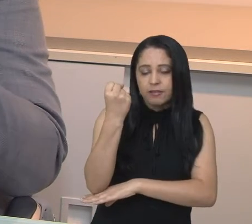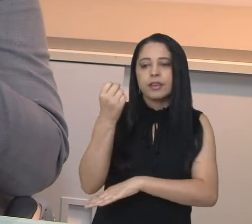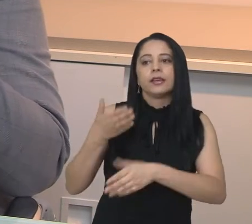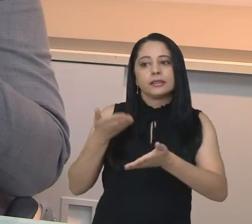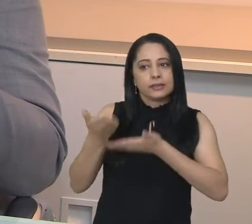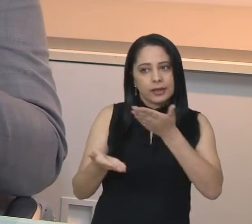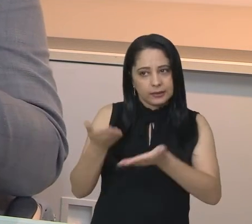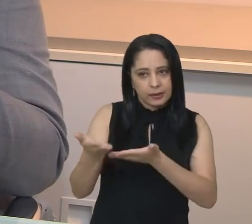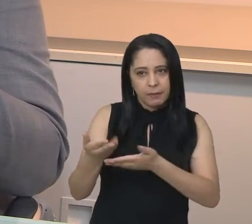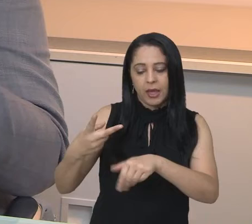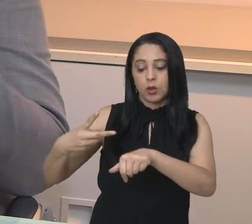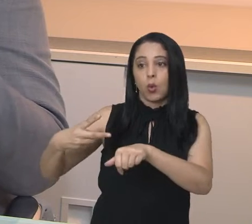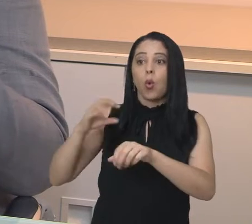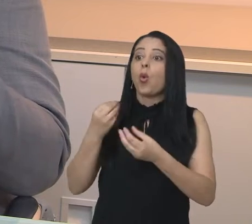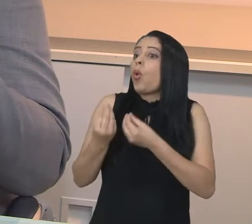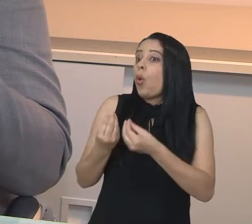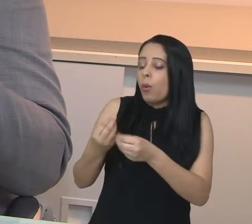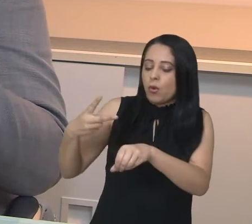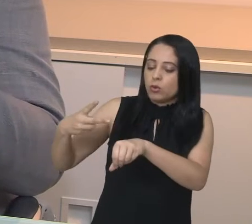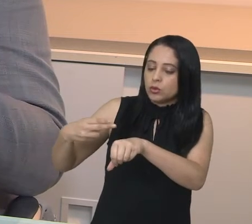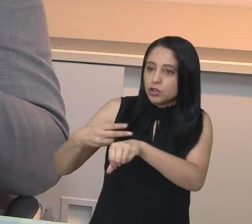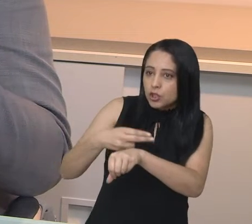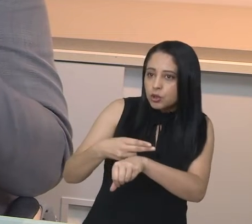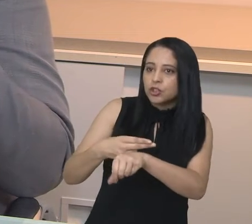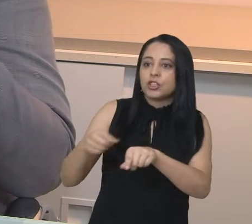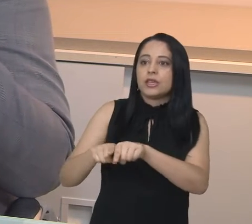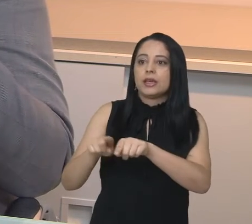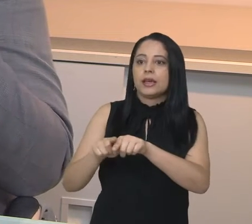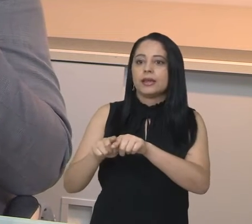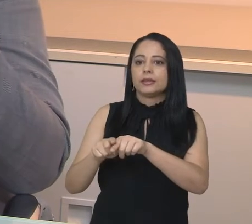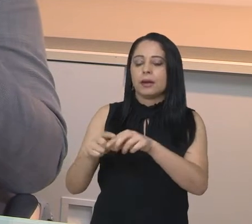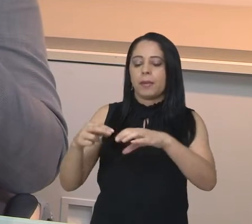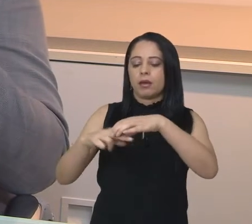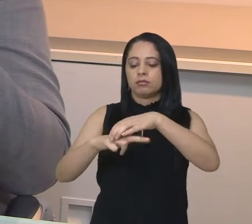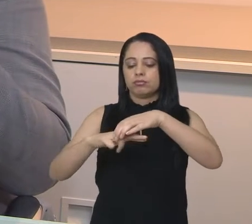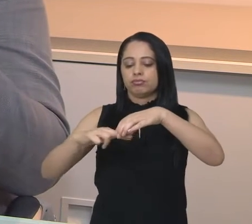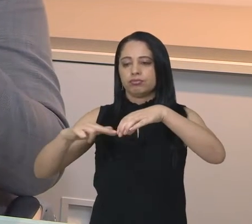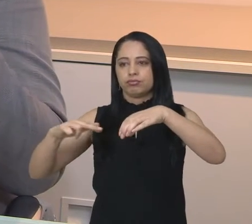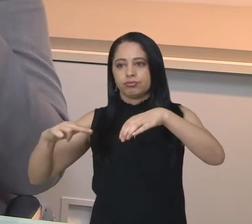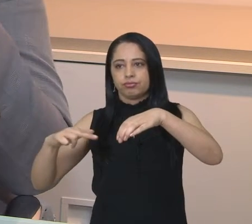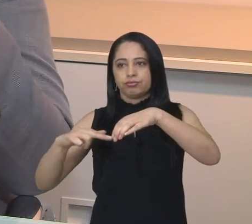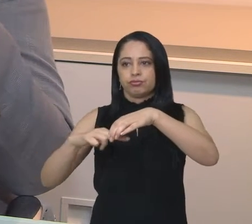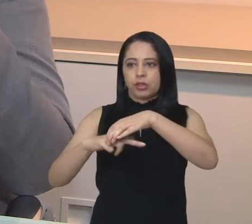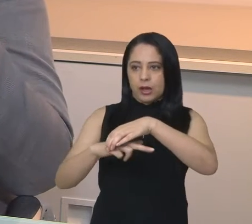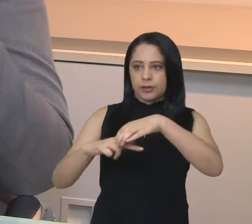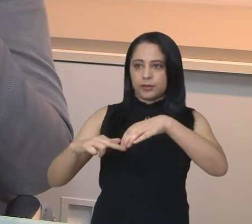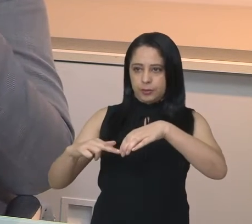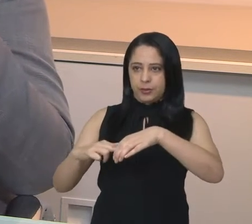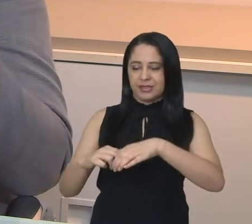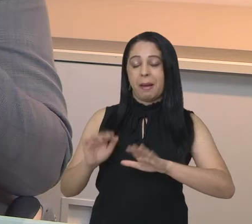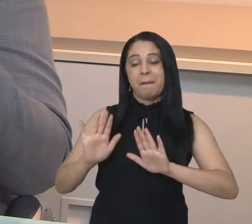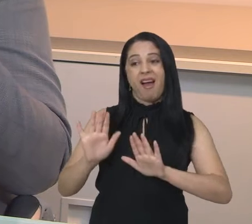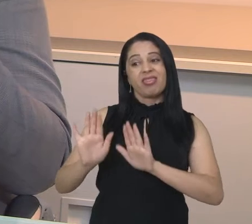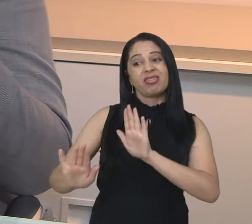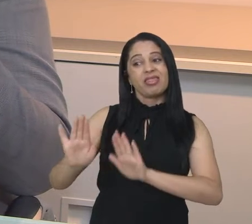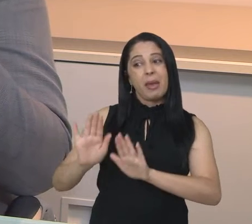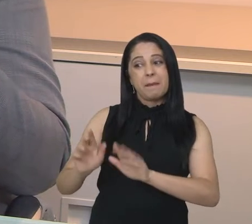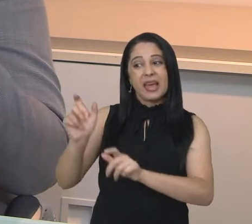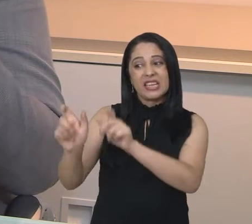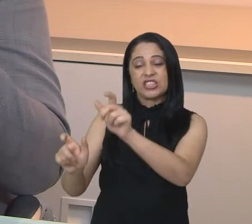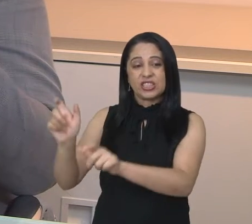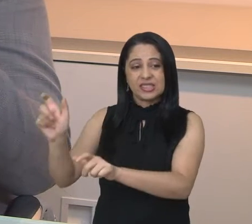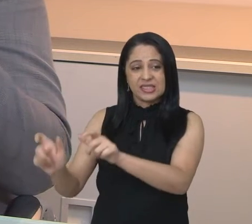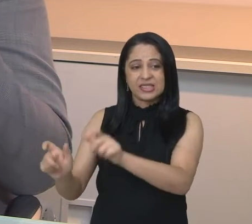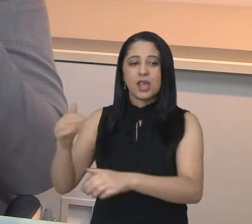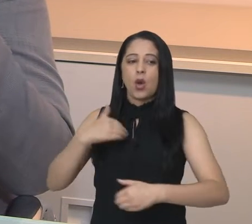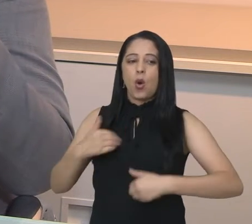tratar. Opções: cirurgia e radioterapia. Vai depender da vontade do paciente, das condições clínicas do paciente, que a gente